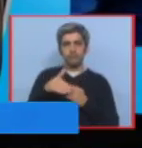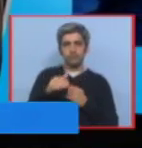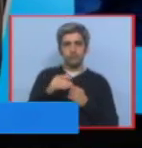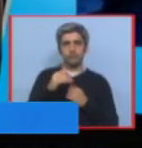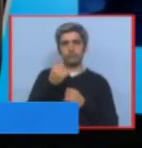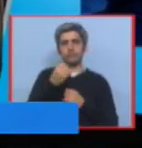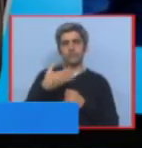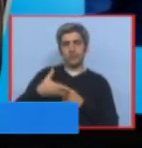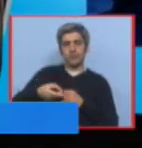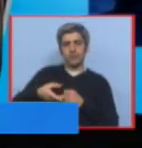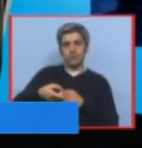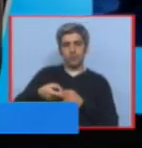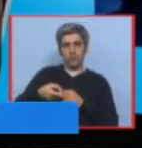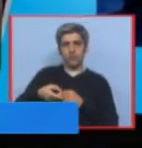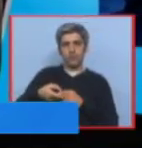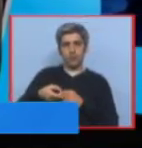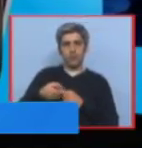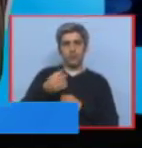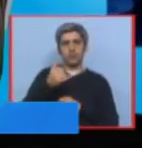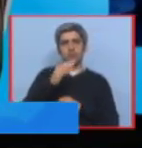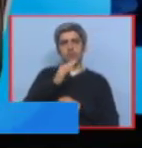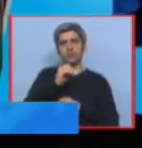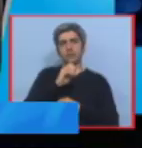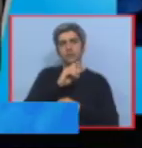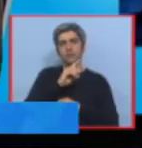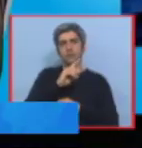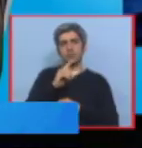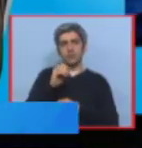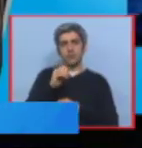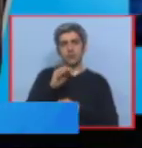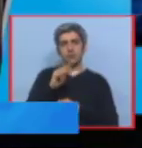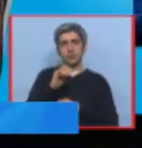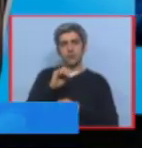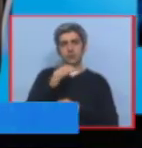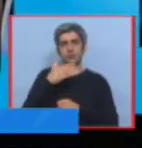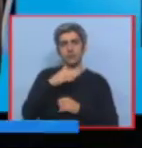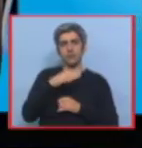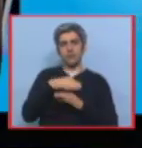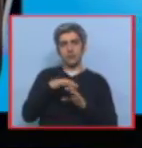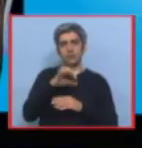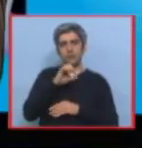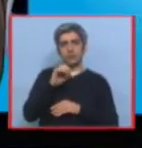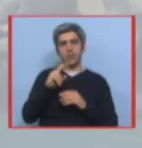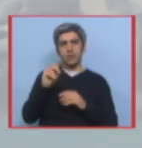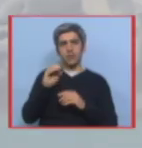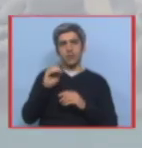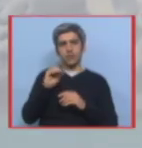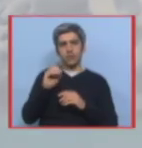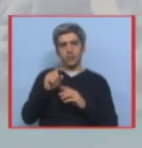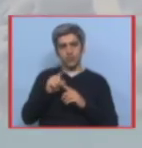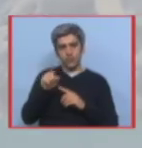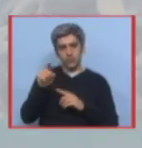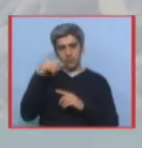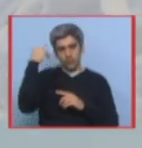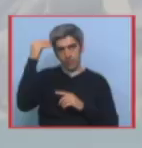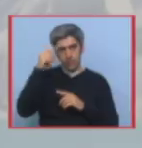o 2019, em que São Francisco faz 800 anos que foi em missão,